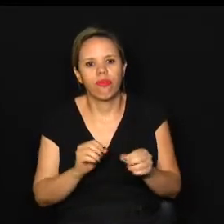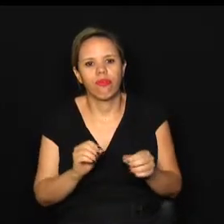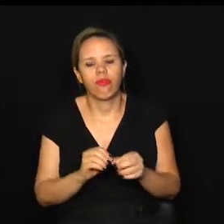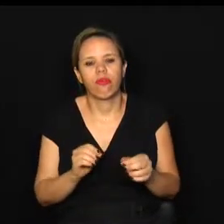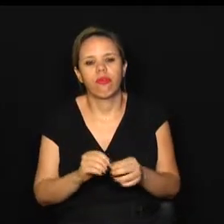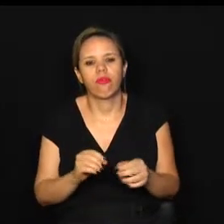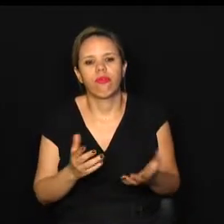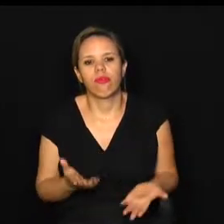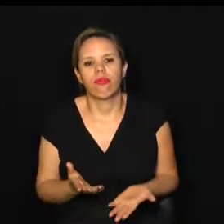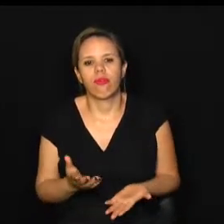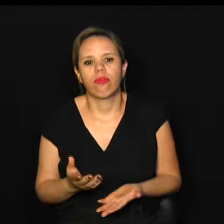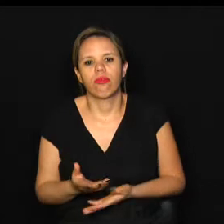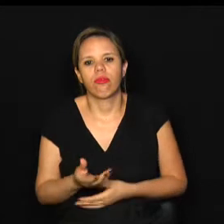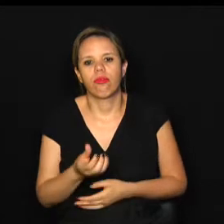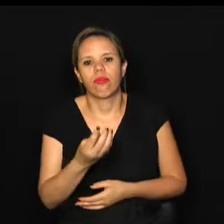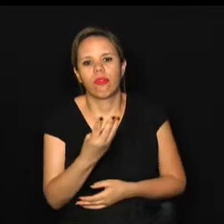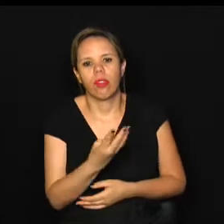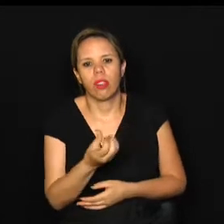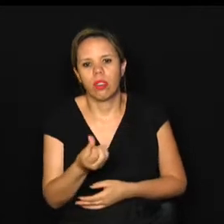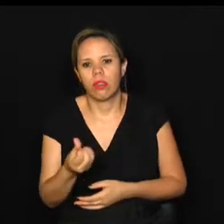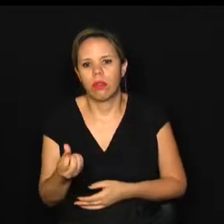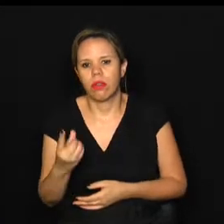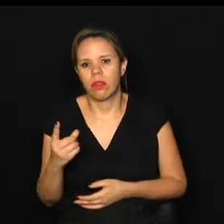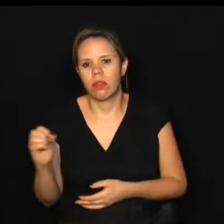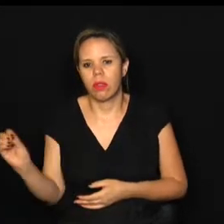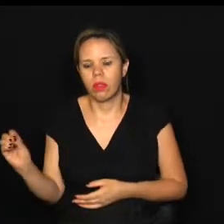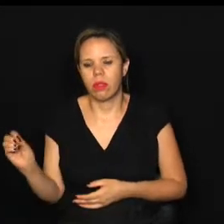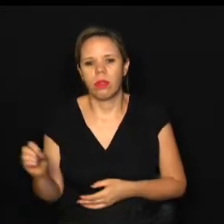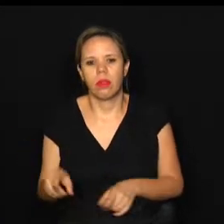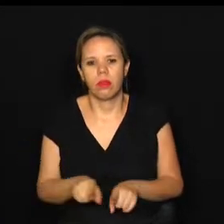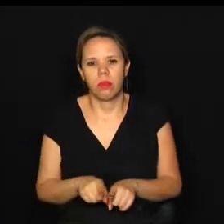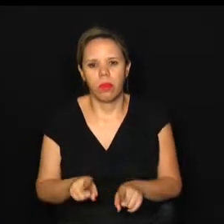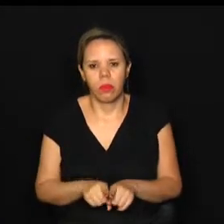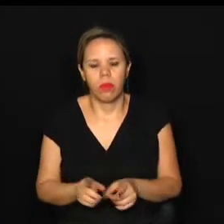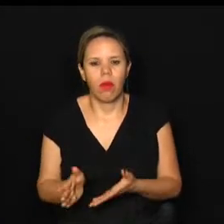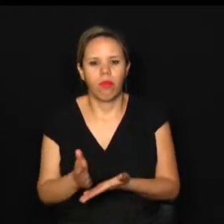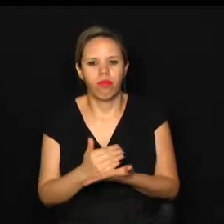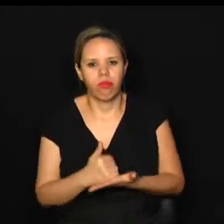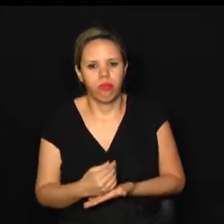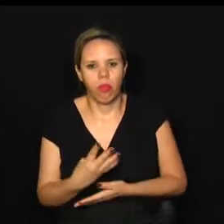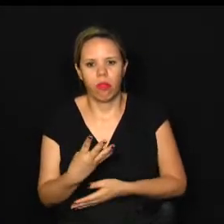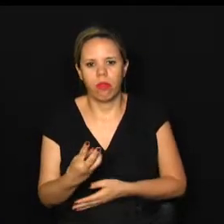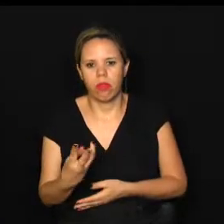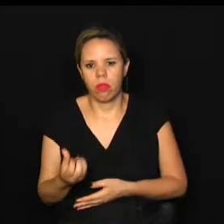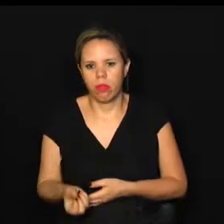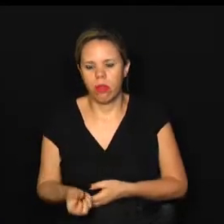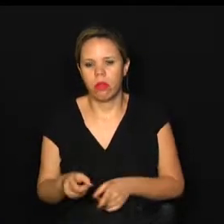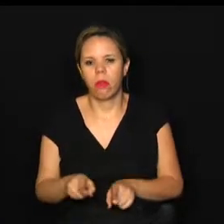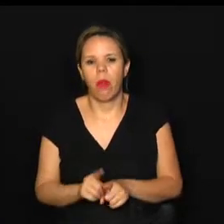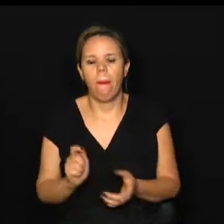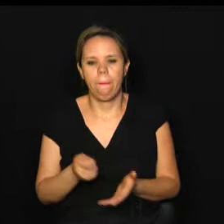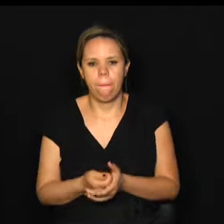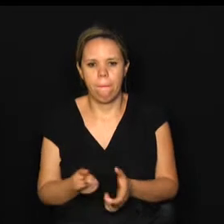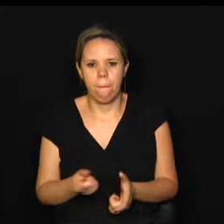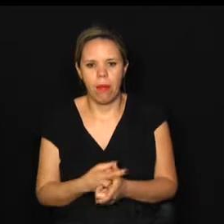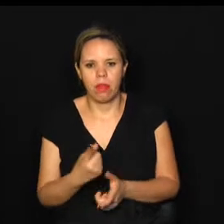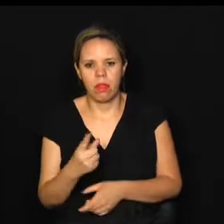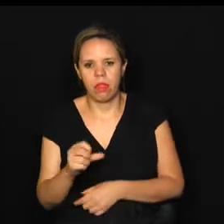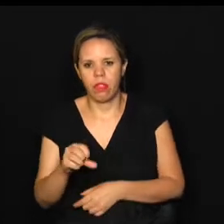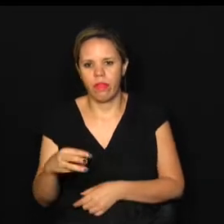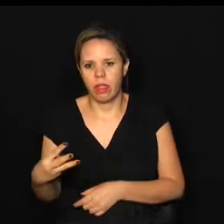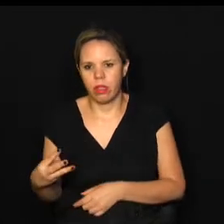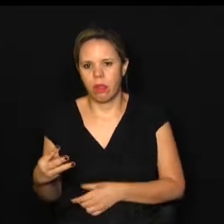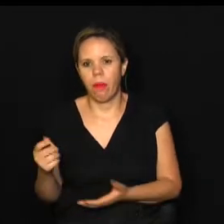100, tendo sido empenhado 436 milhões e 700 mil, liquidado 193 milhões e 300 e